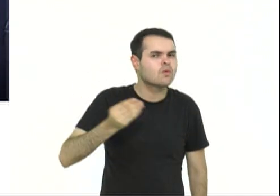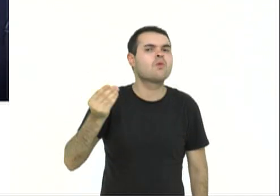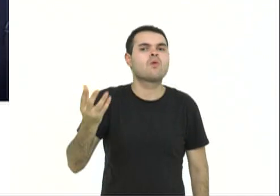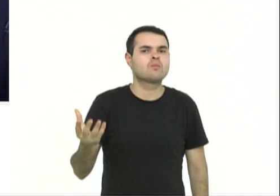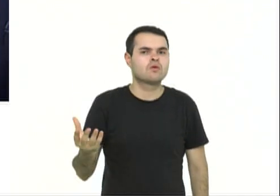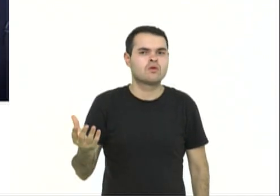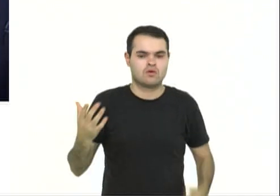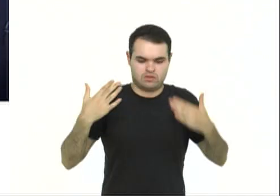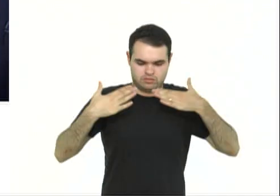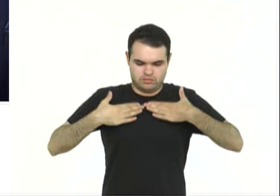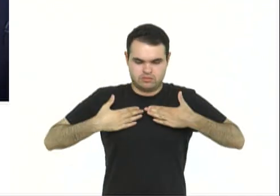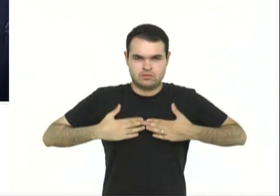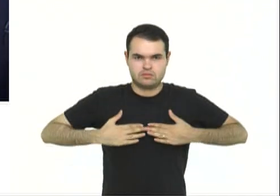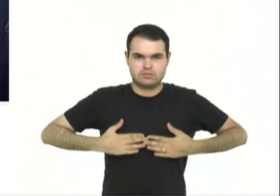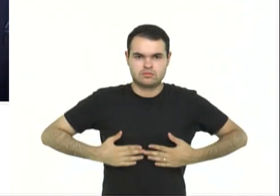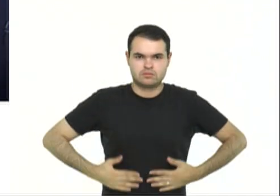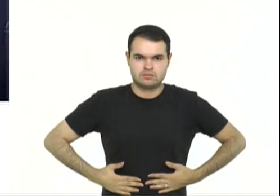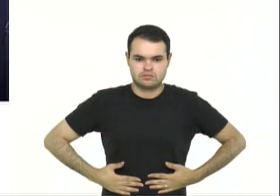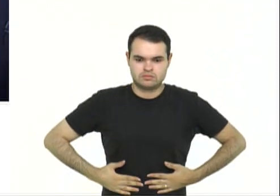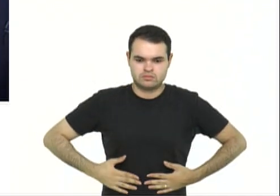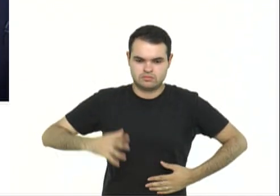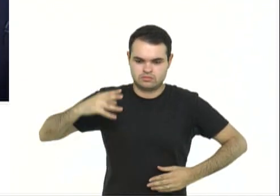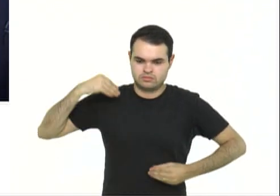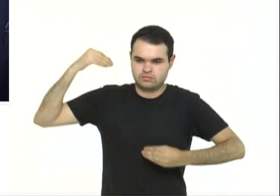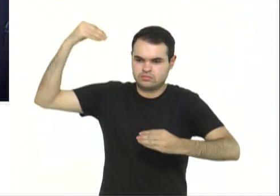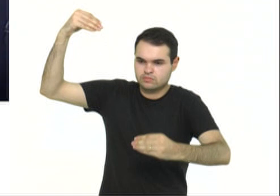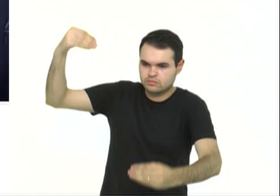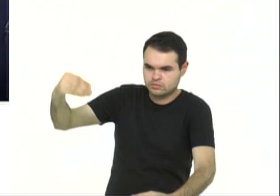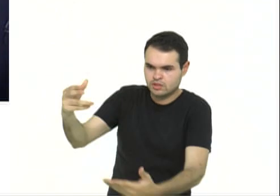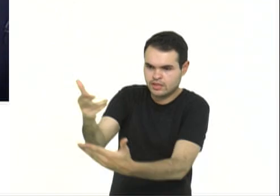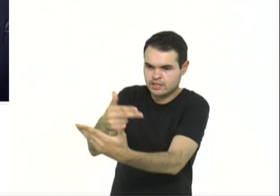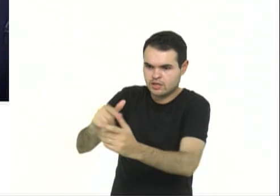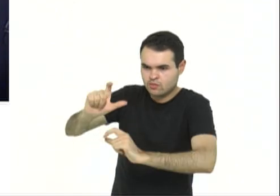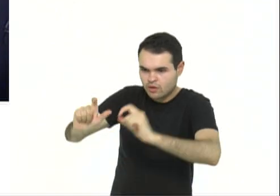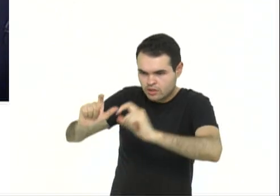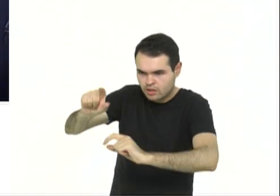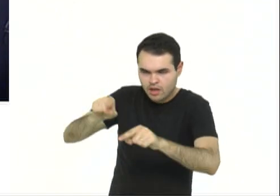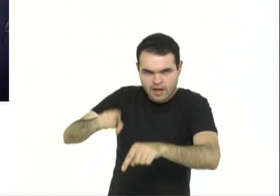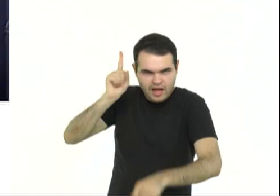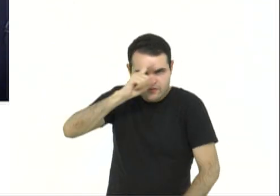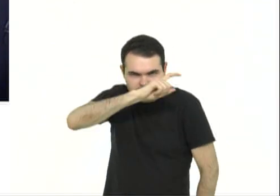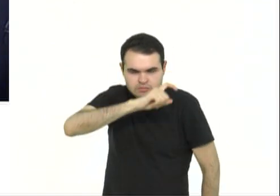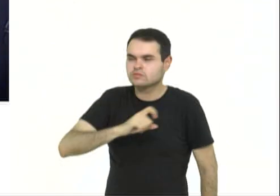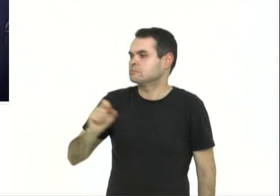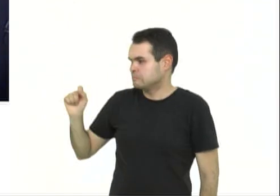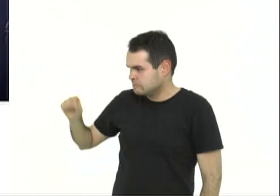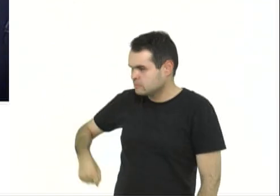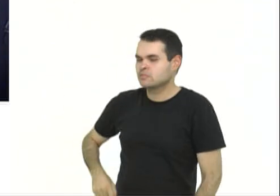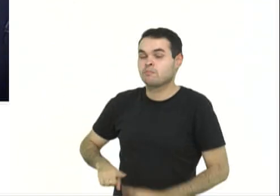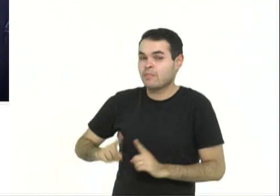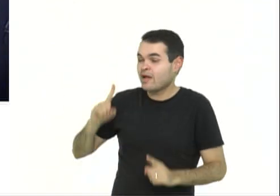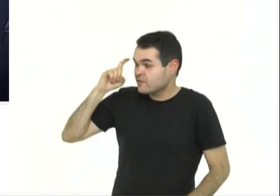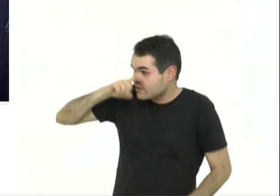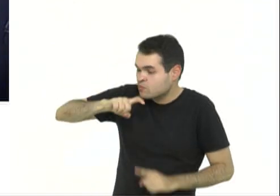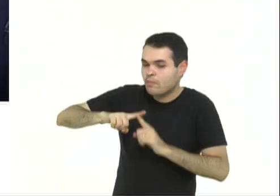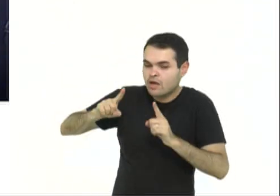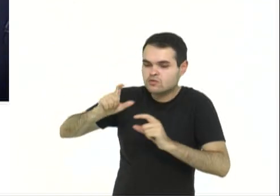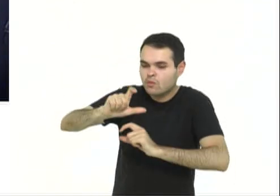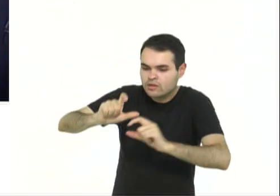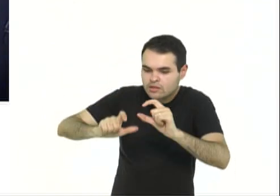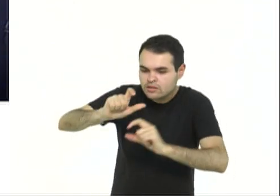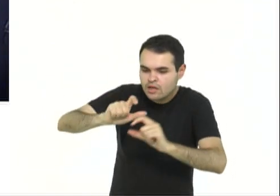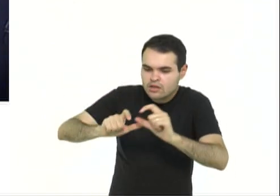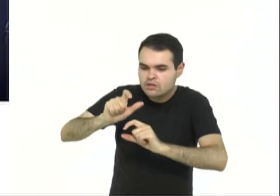o corpo humano ou desenhar o corpo humano nos quadrinhos? Mas é difícil, mas o legal é que o quadrinho permite